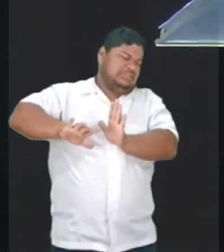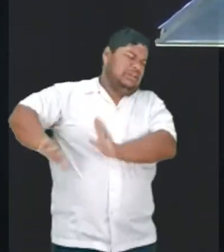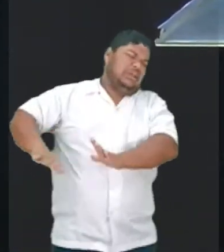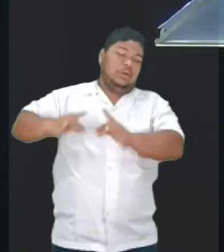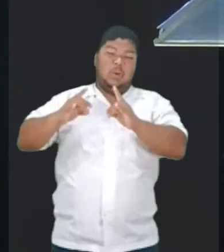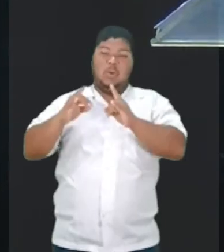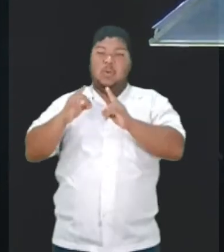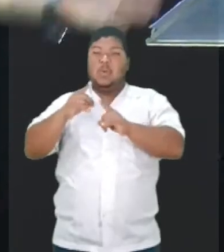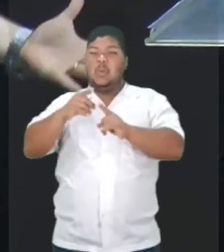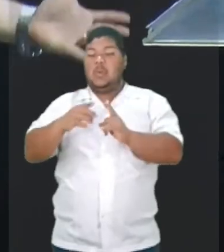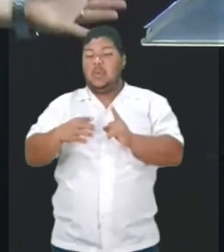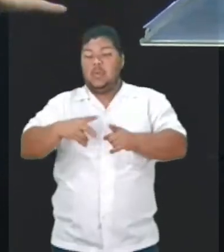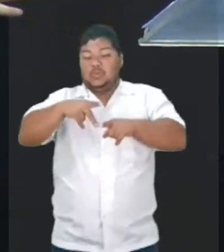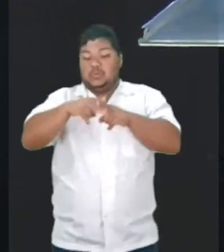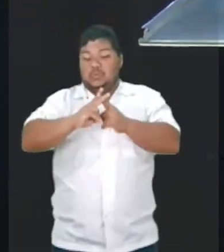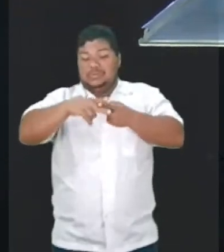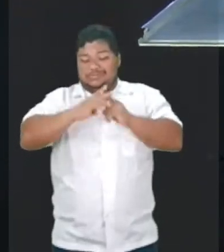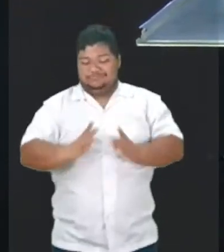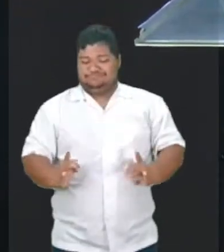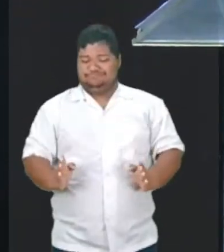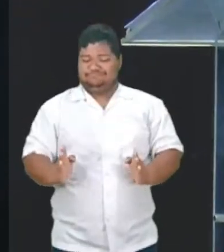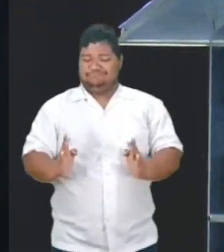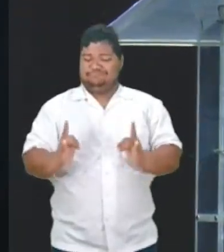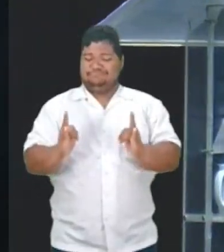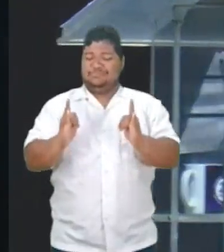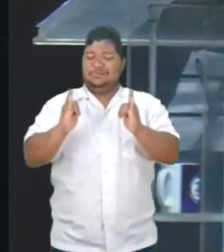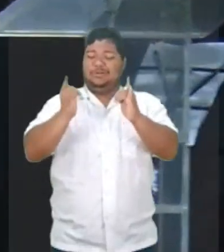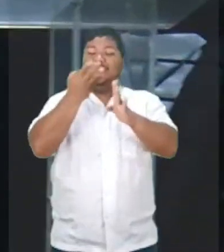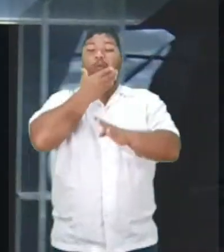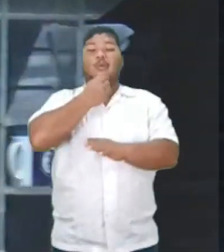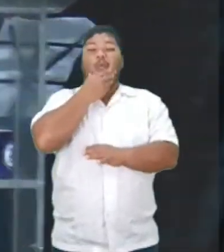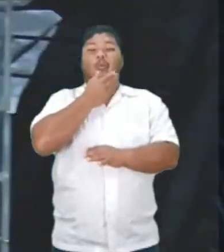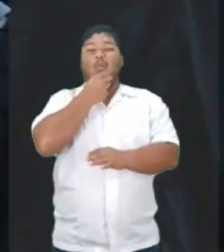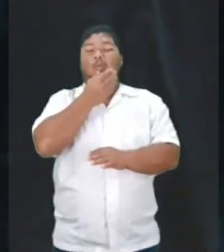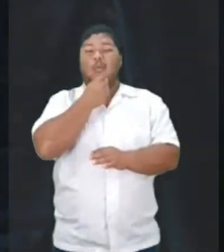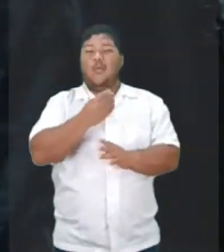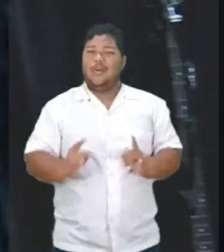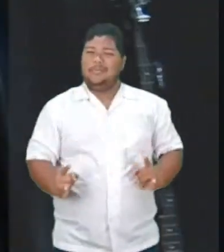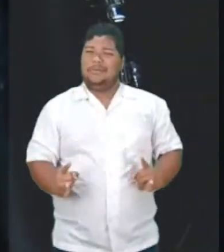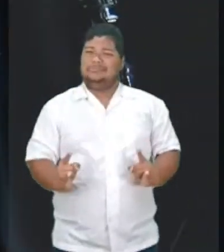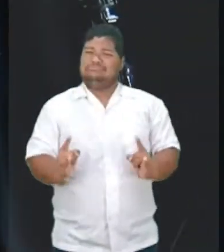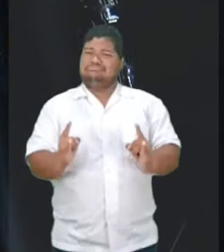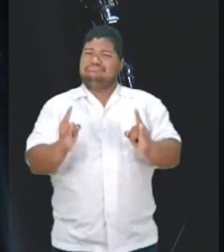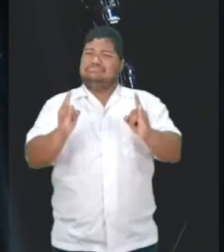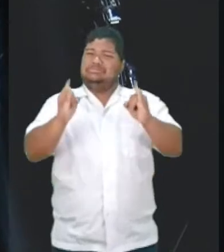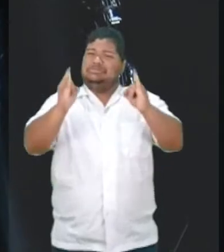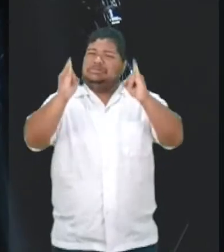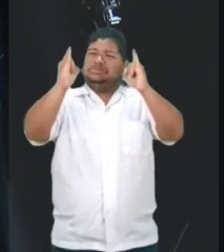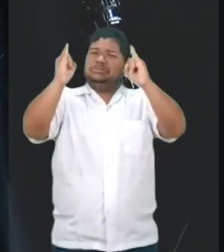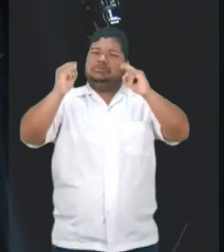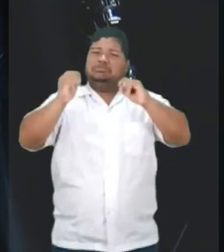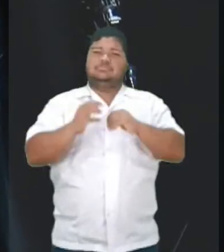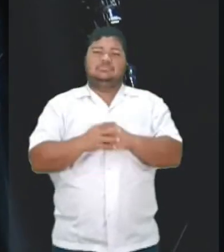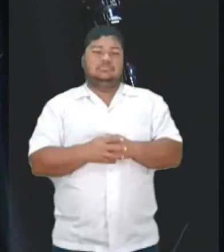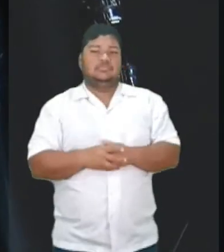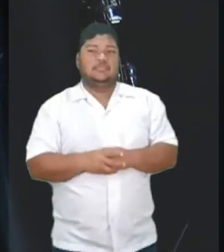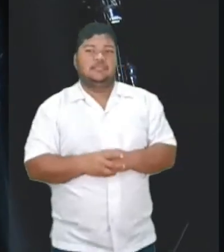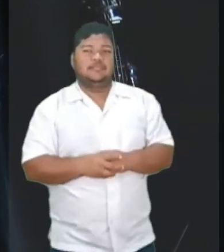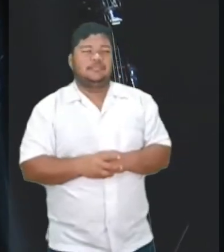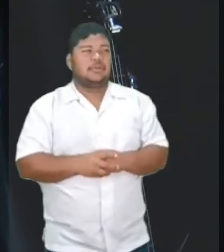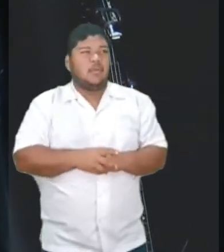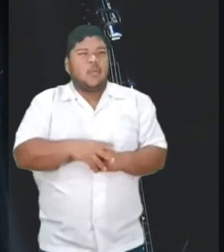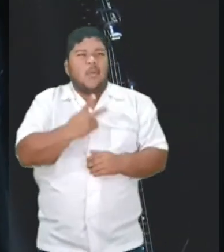local construído por mãos humanas, em um prédio, em uma capela, em qualquer outra coisa